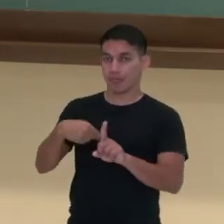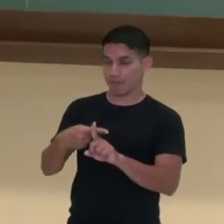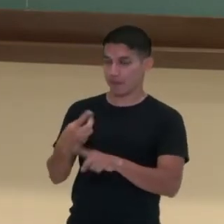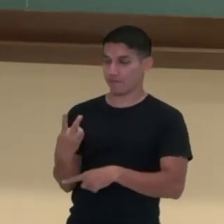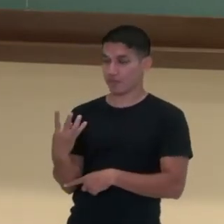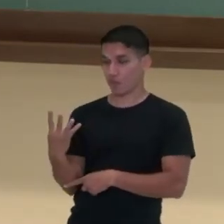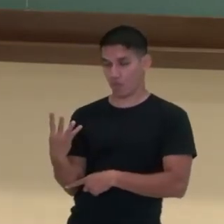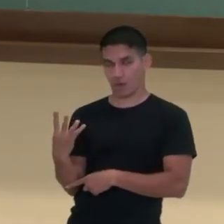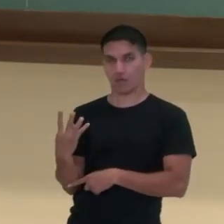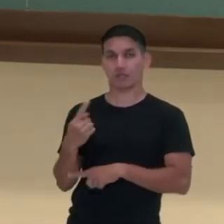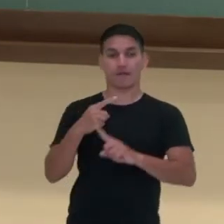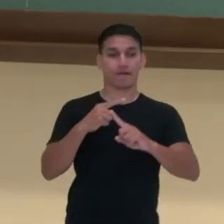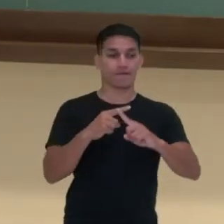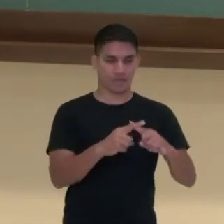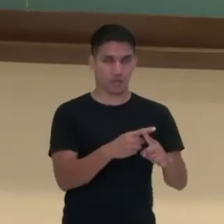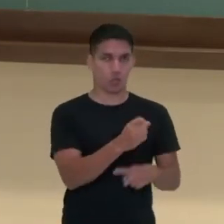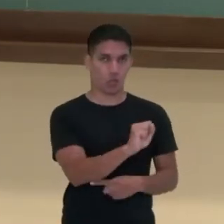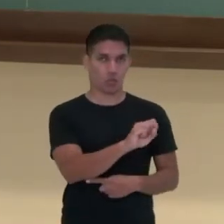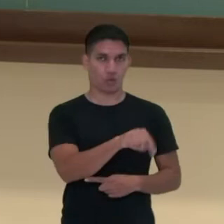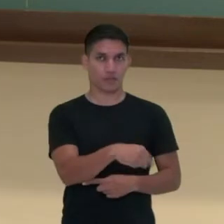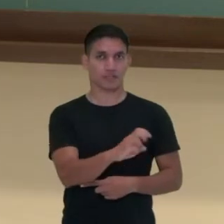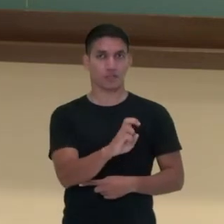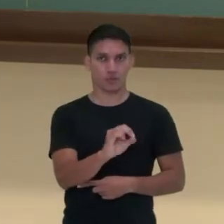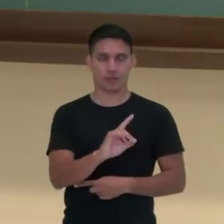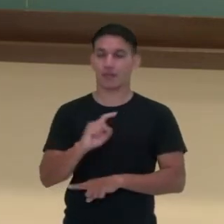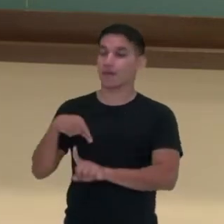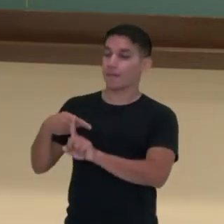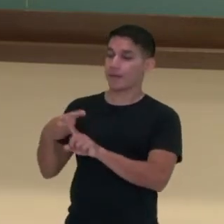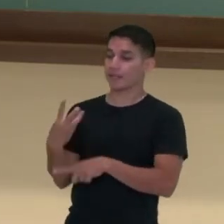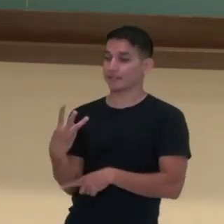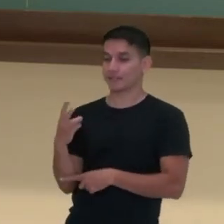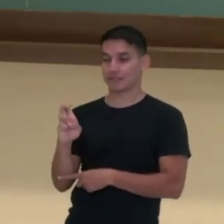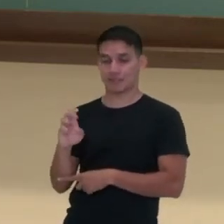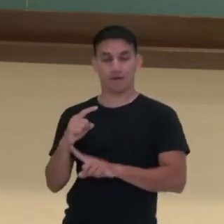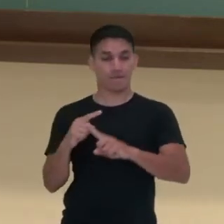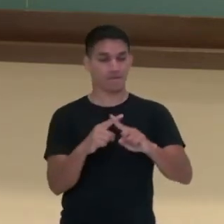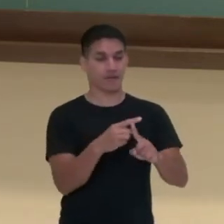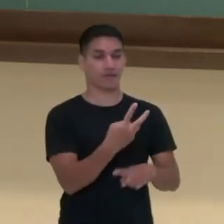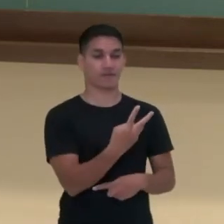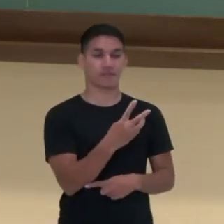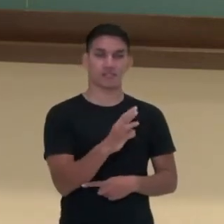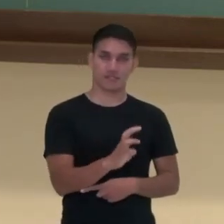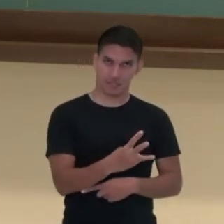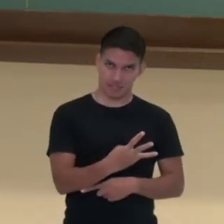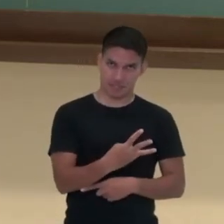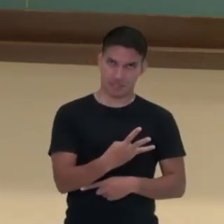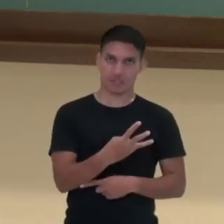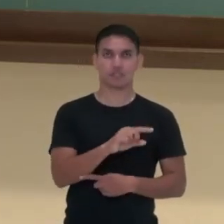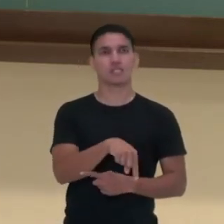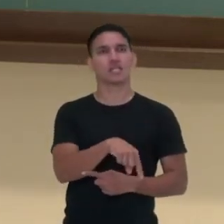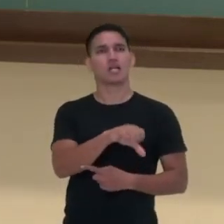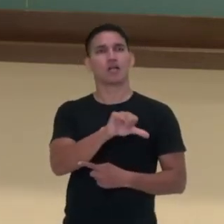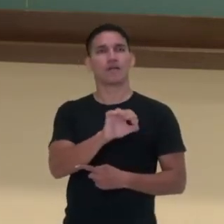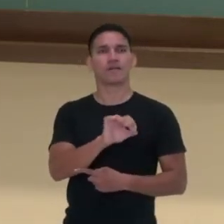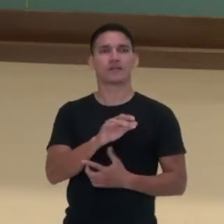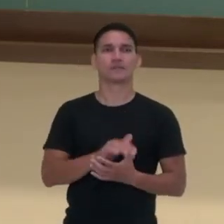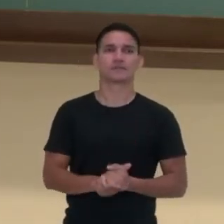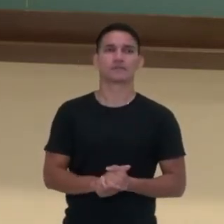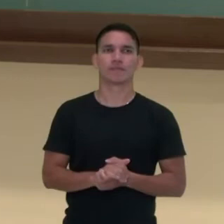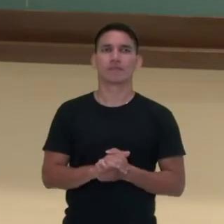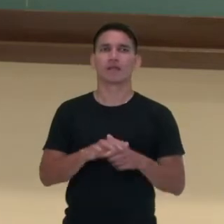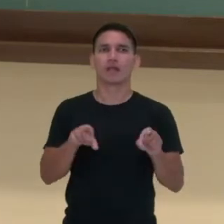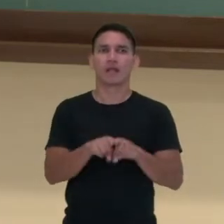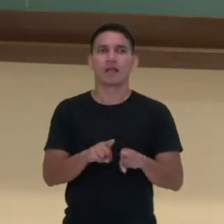24 vezes 8,50, mais 35 vezes 23,90 e para concluir, mais 38